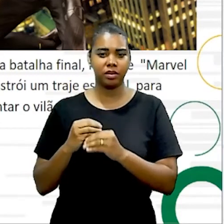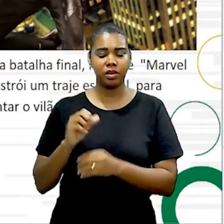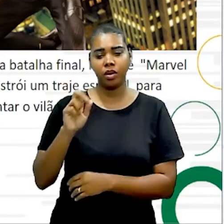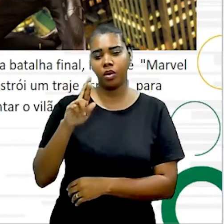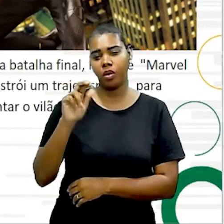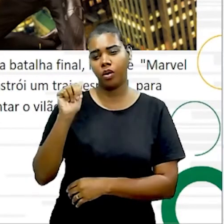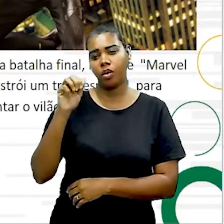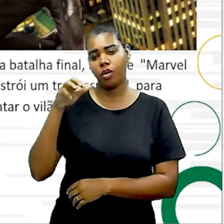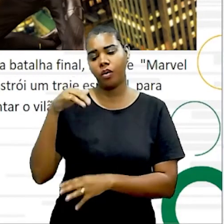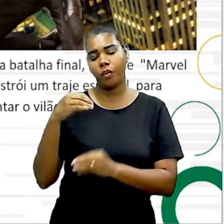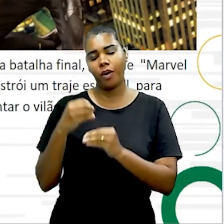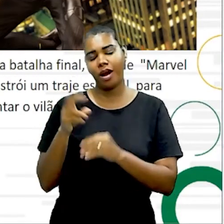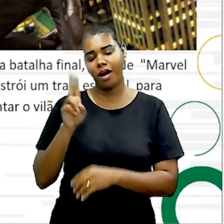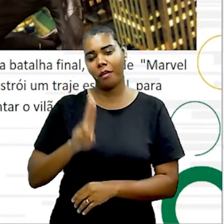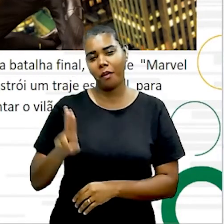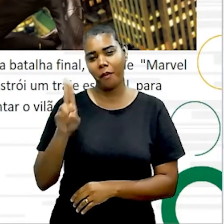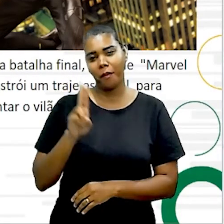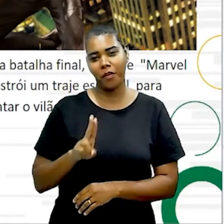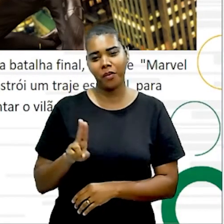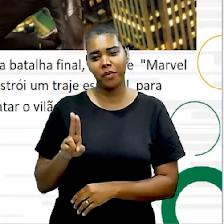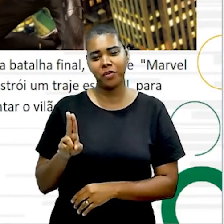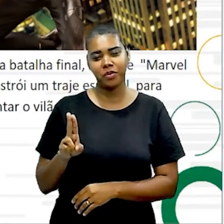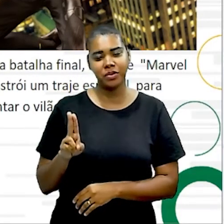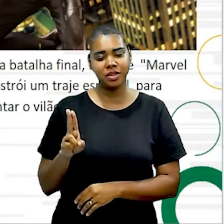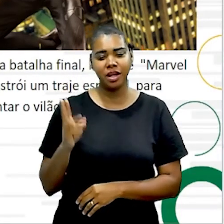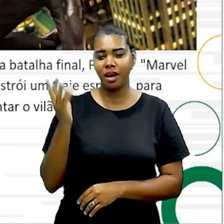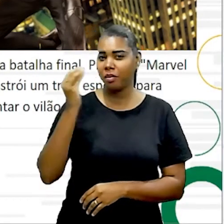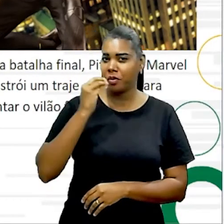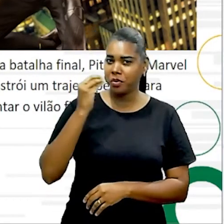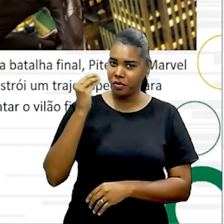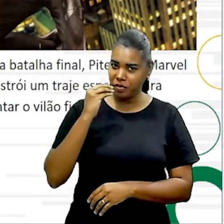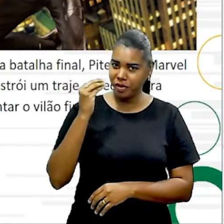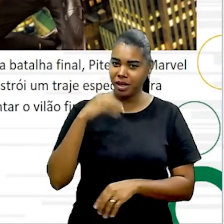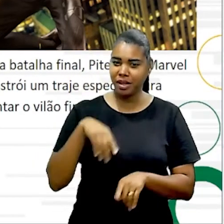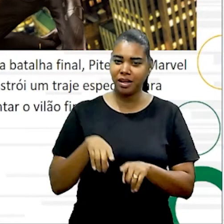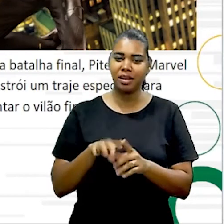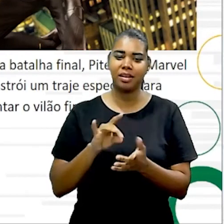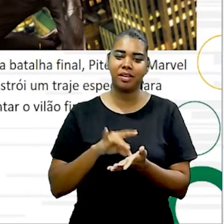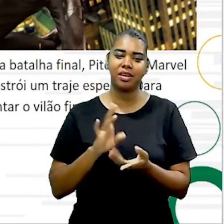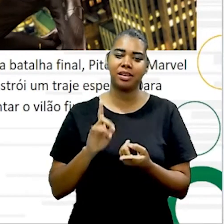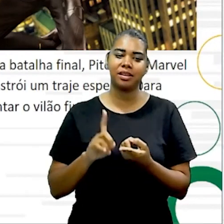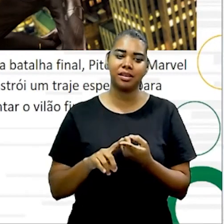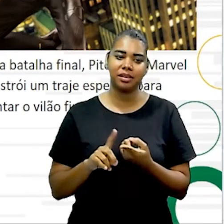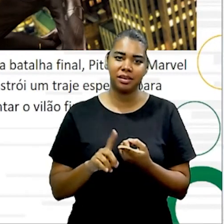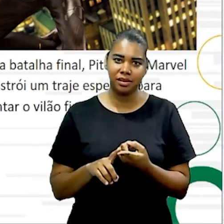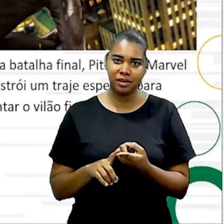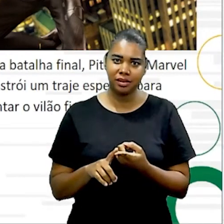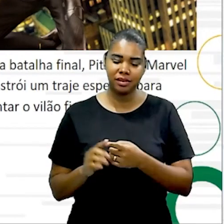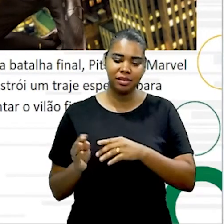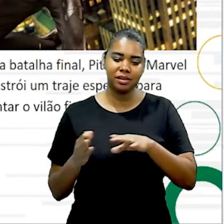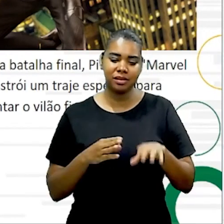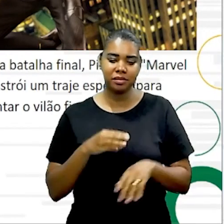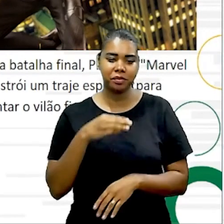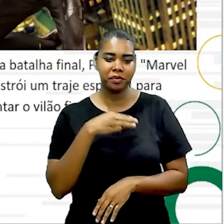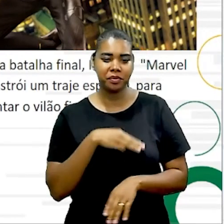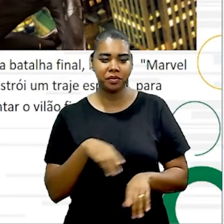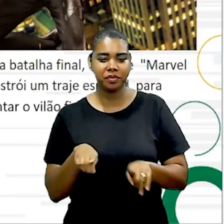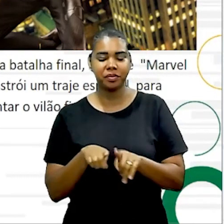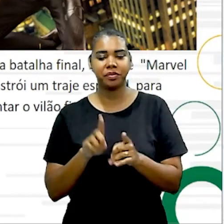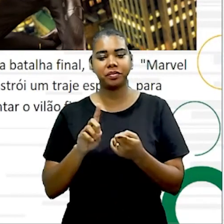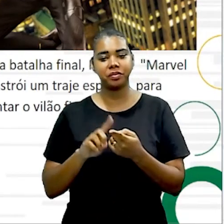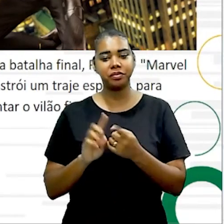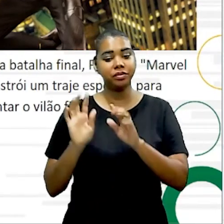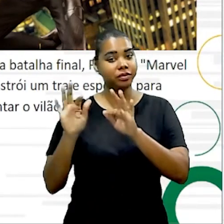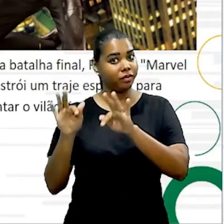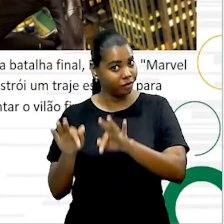que você pode usar. Às vezes você descobre o ponto fraco do inimigo. Às vezes você faz missões paralelas que no